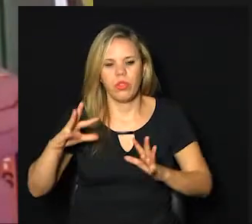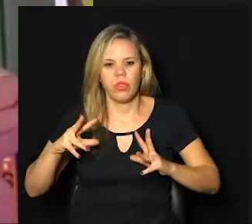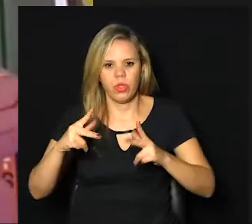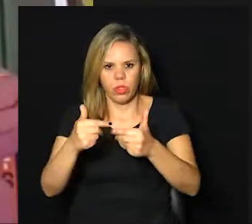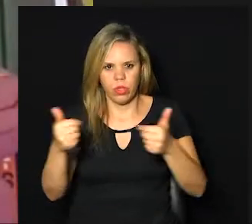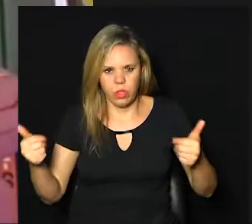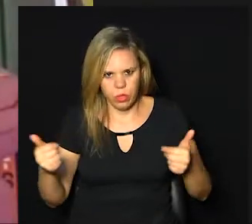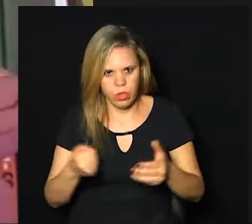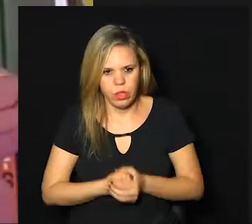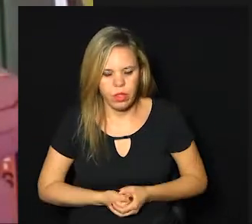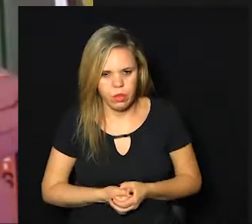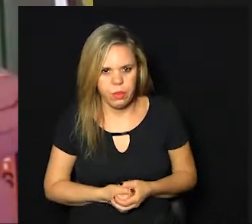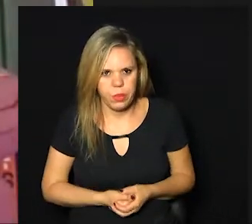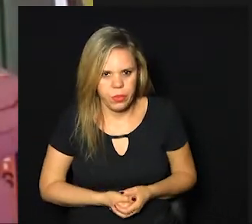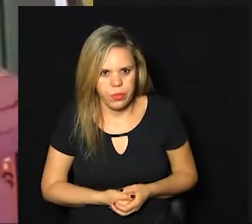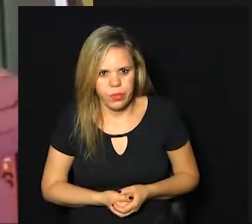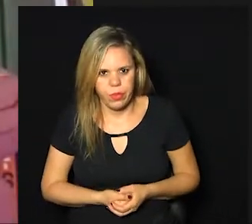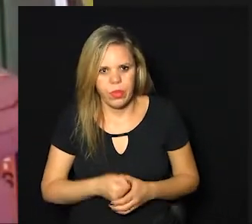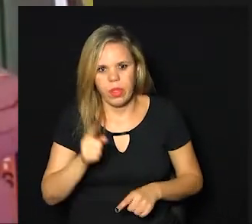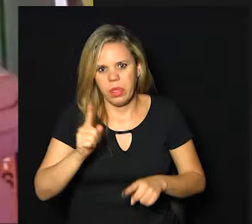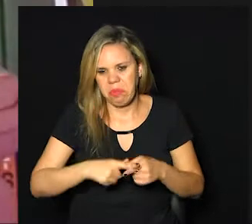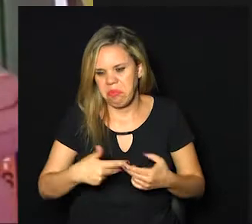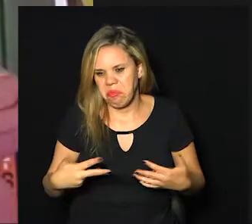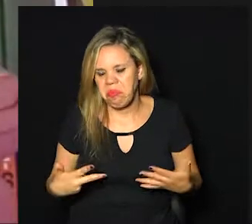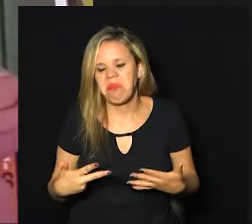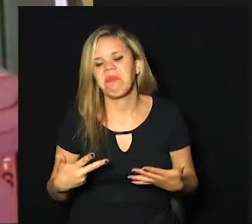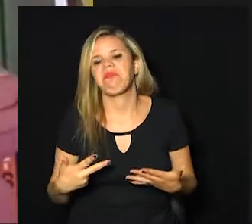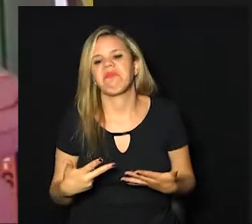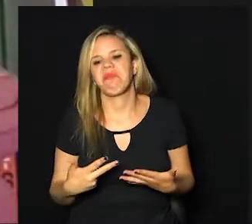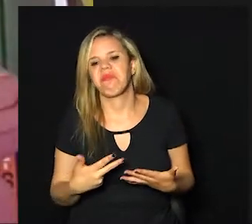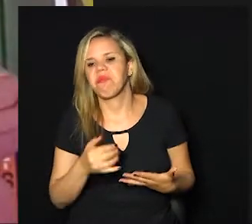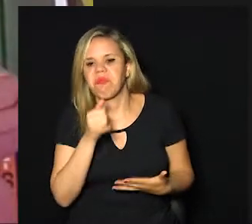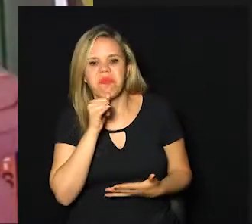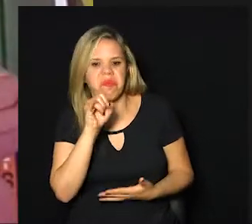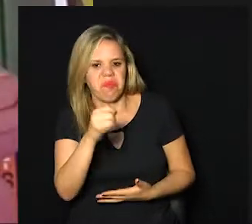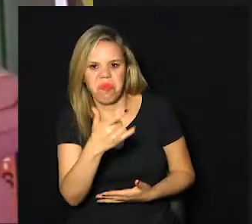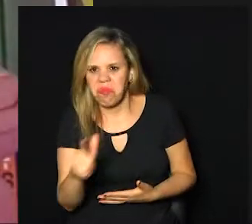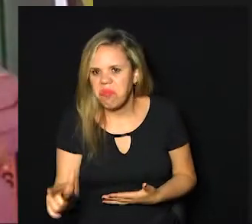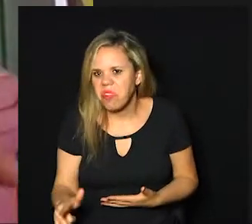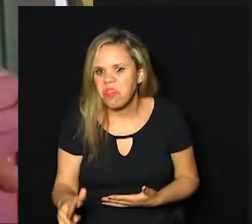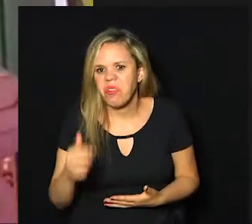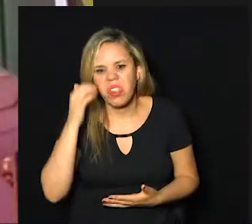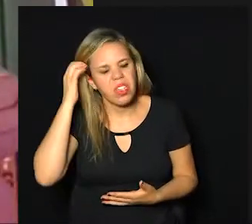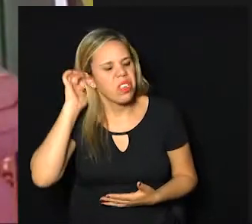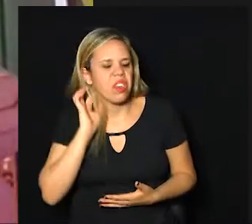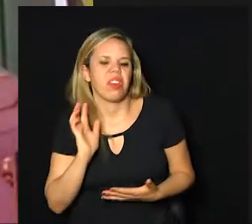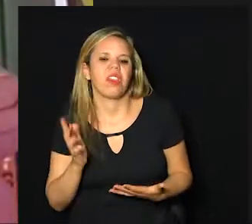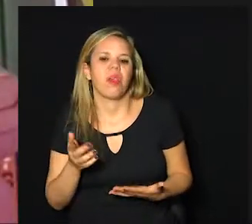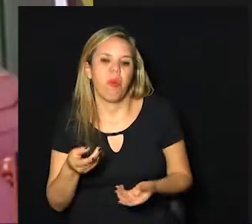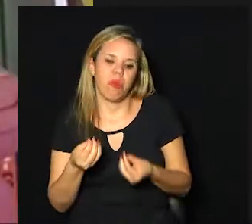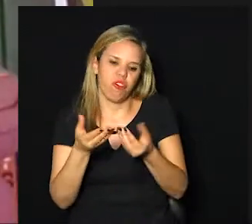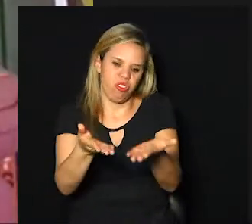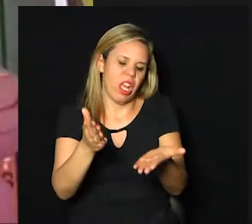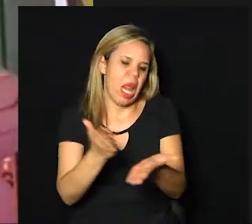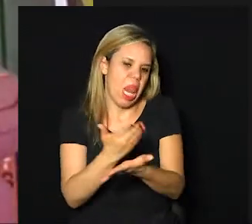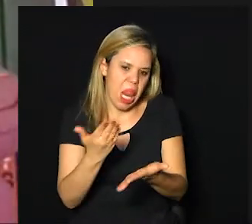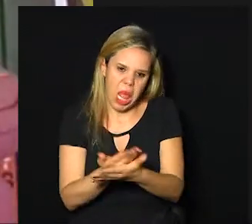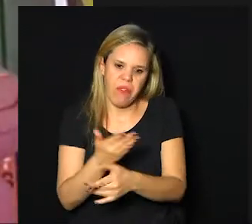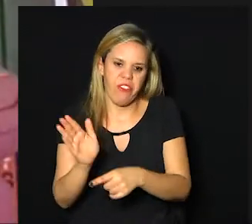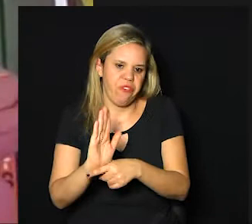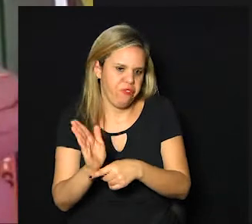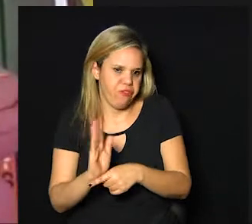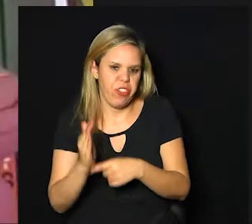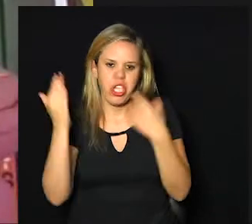todas essas ferramentas, porque se você não tiver interesse, eu posso te dar livro, te dar filme,